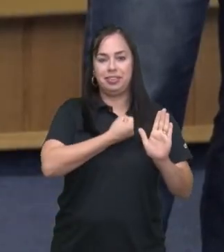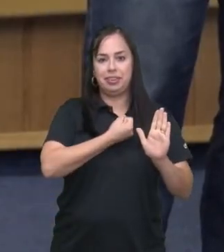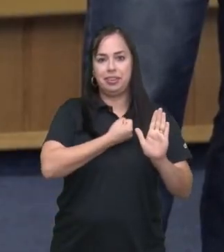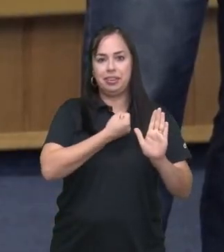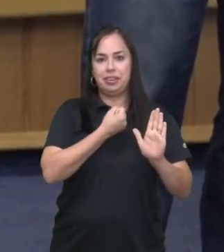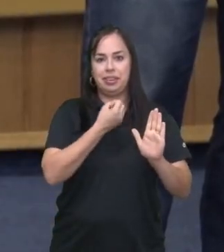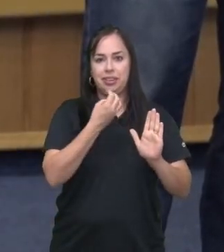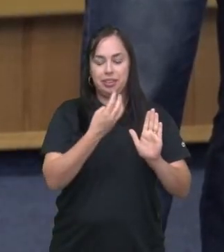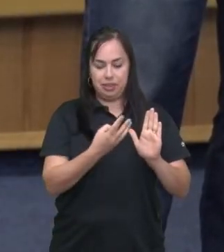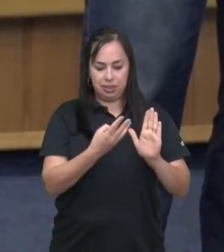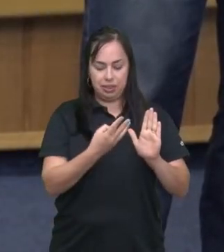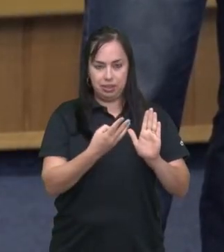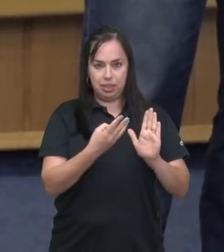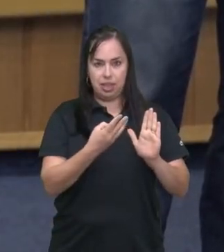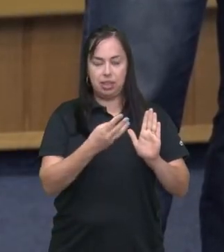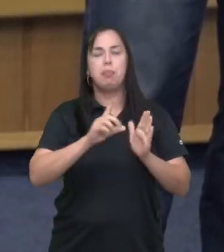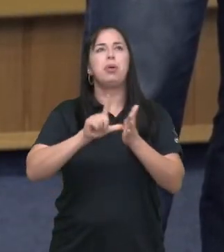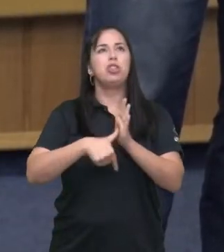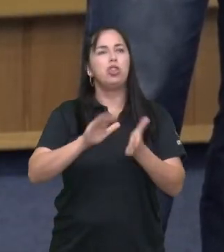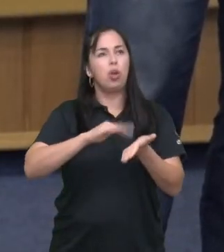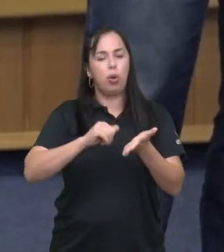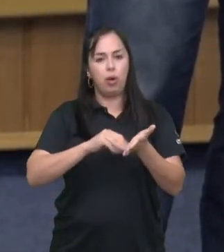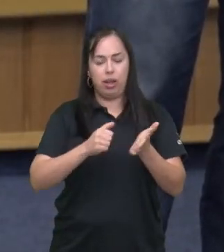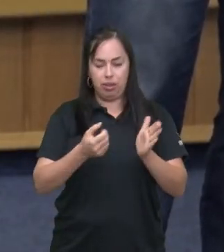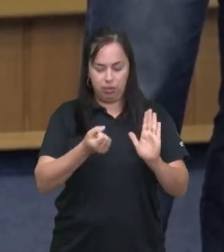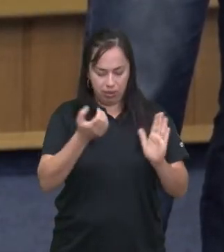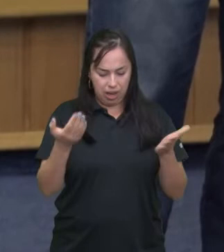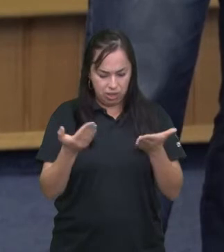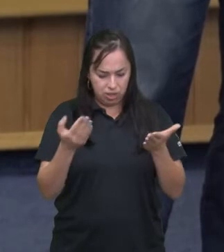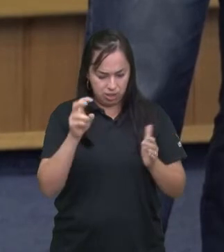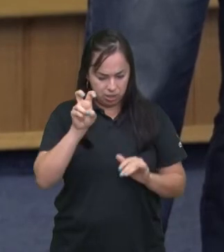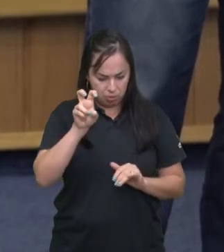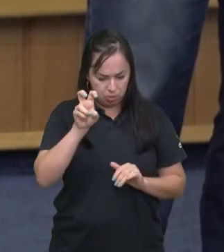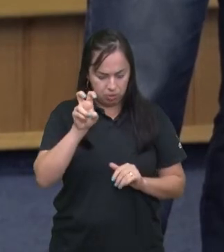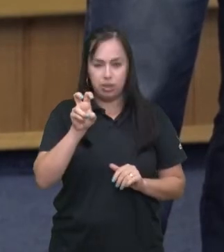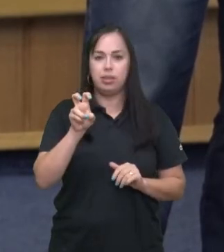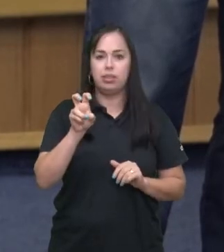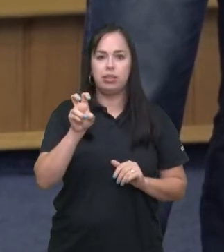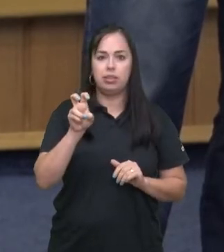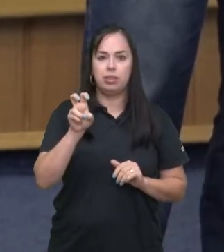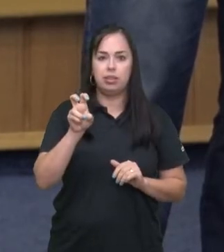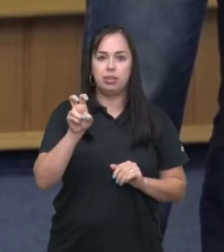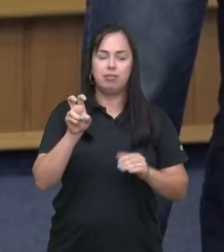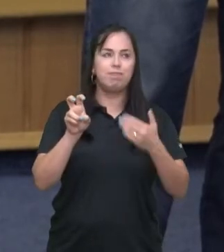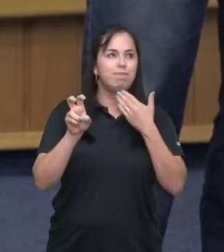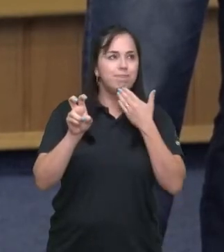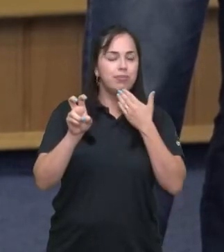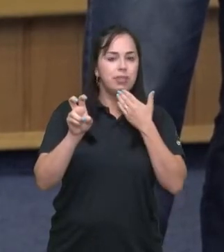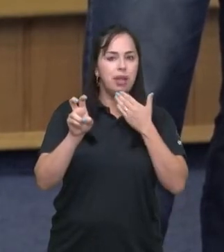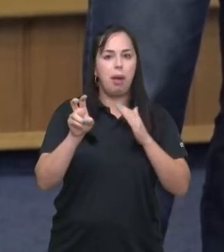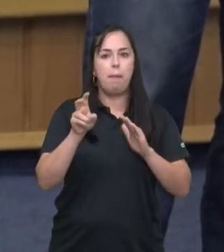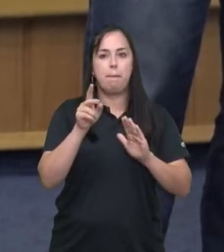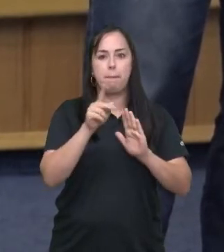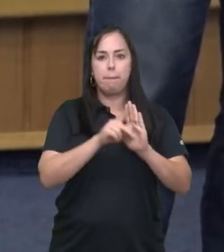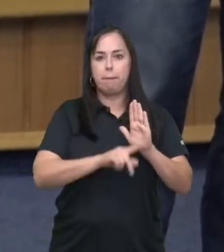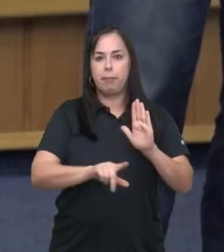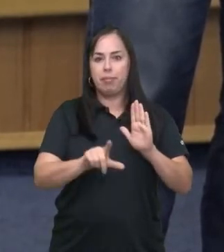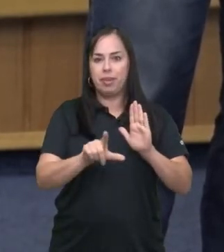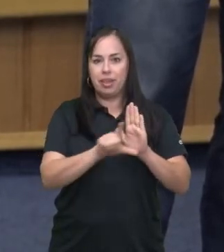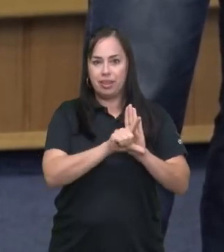3, que era 3, ele retirou, acho que é 5 agora. Está com PLC 5, tem